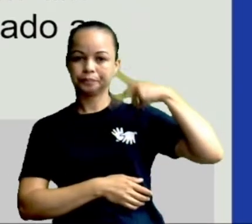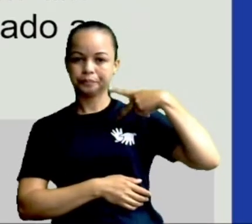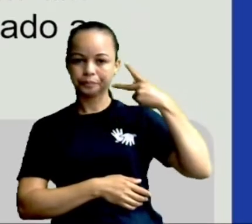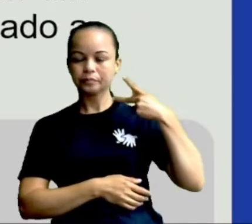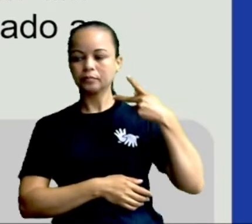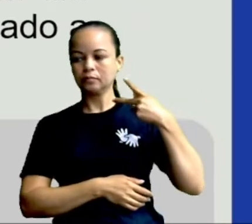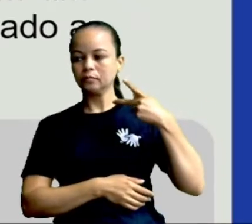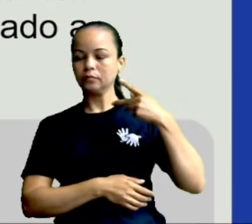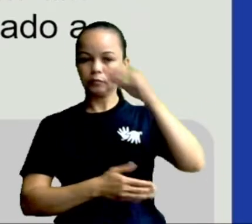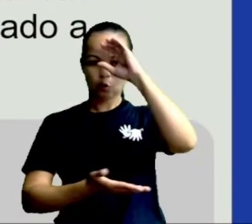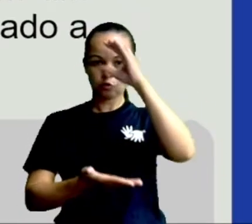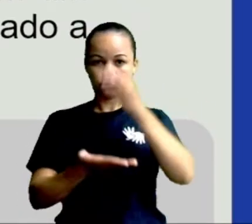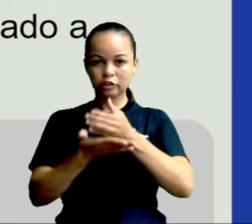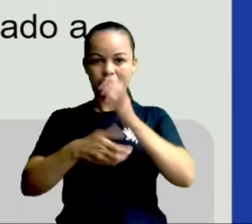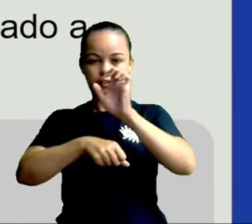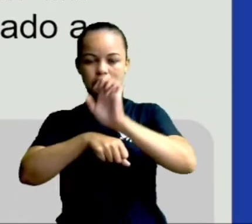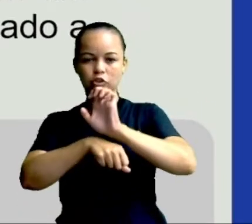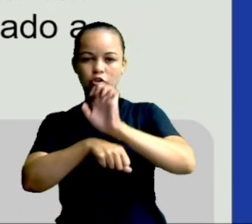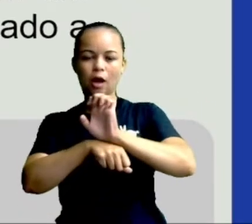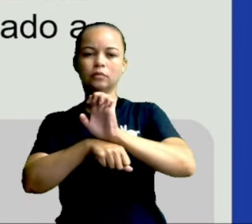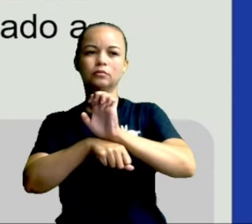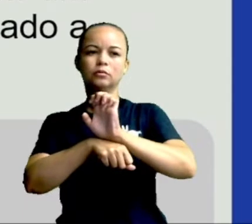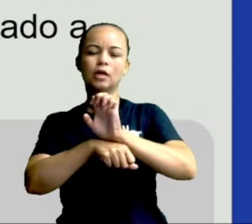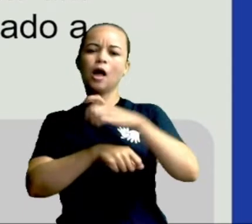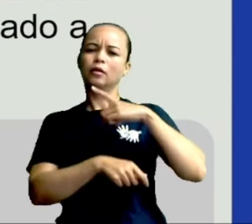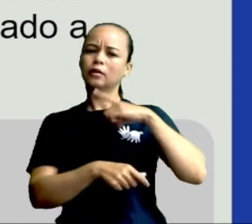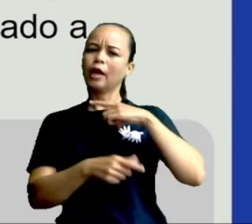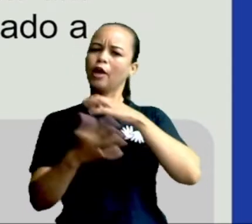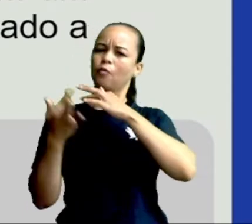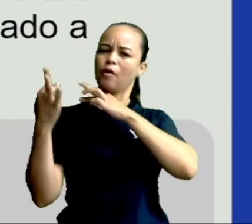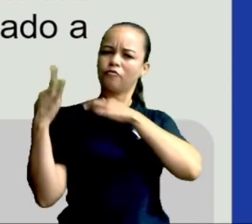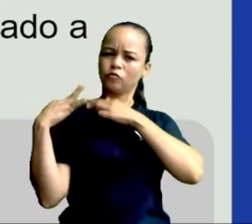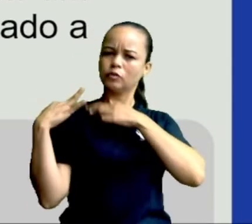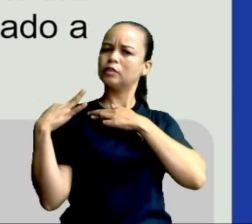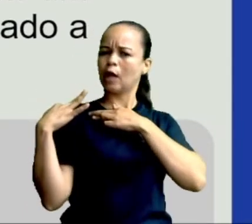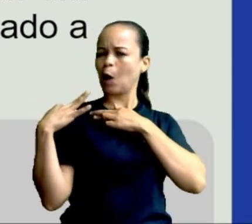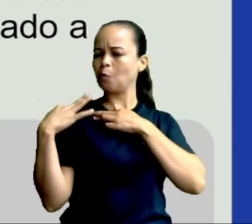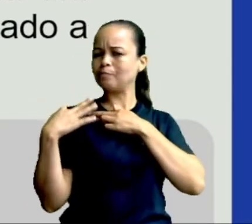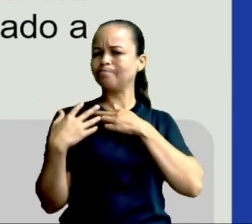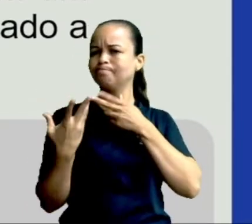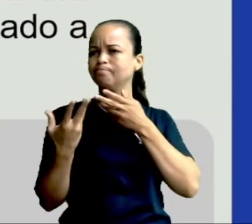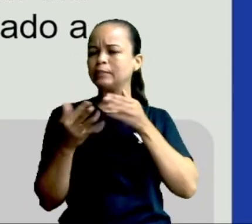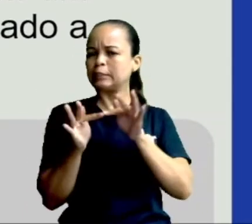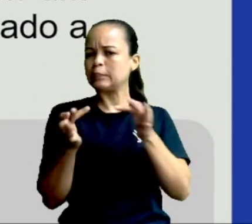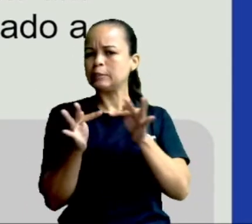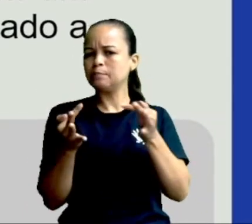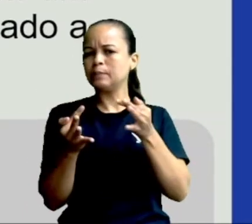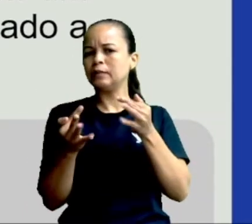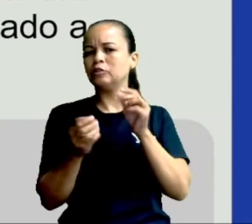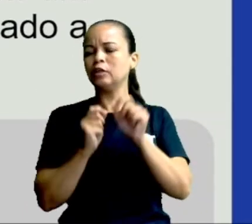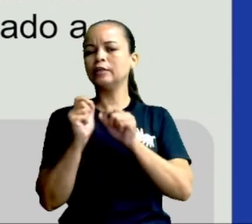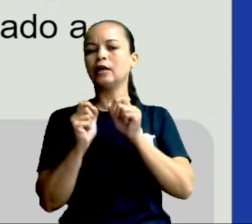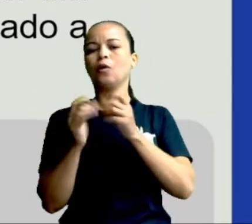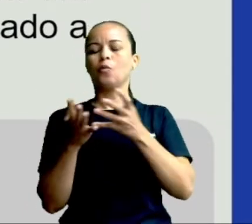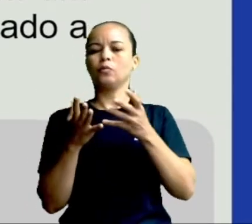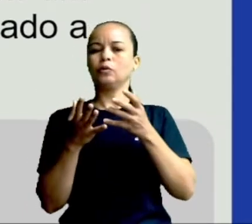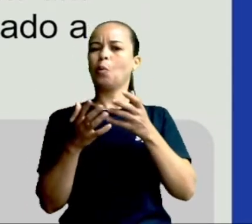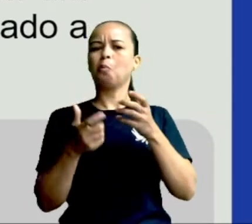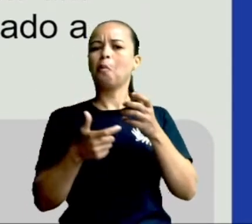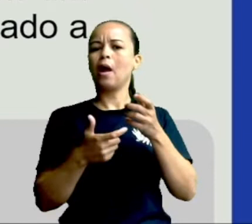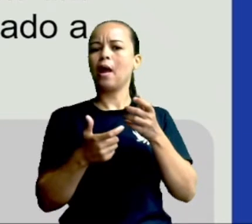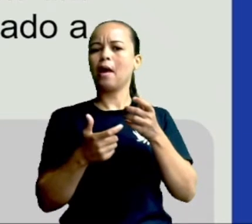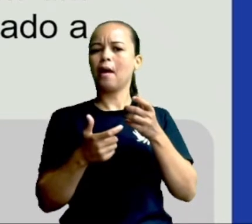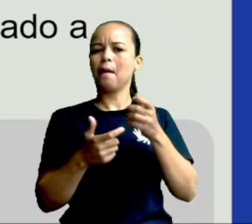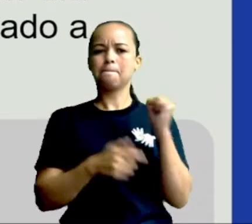o chefe de estado ele tem apenas uma função simbólica ele não exerce nenhum poder